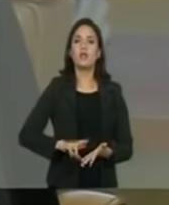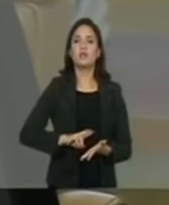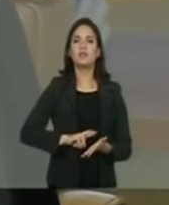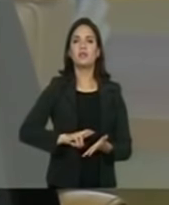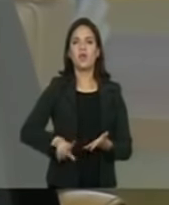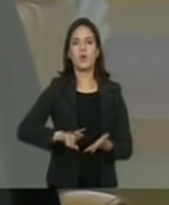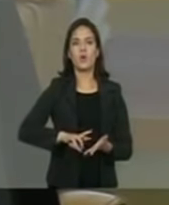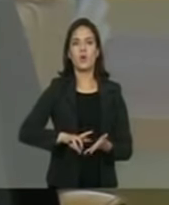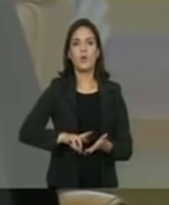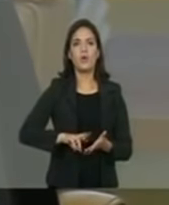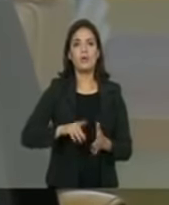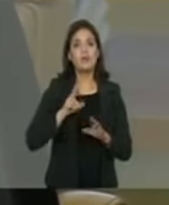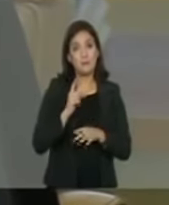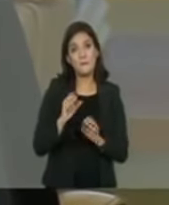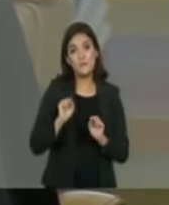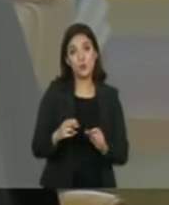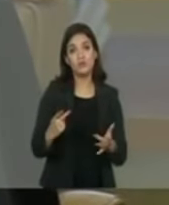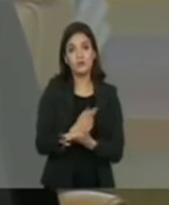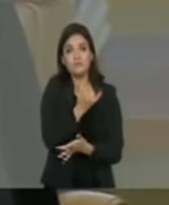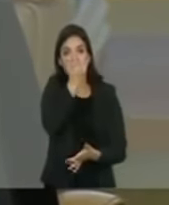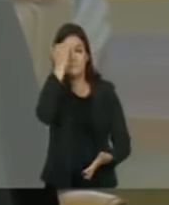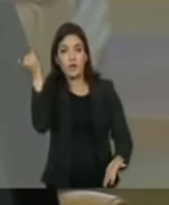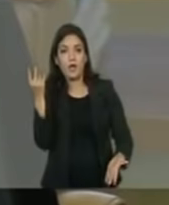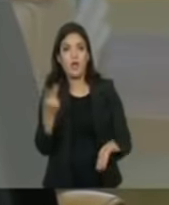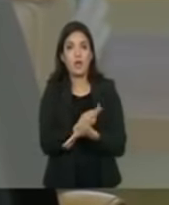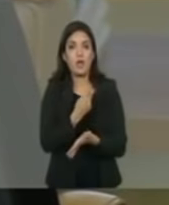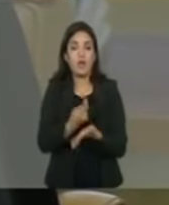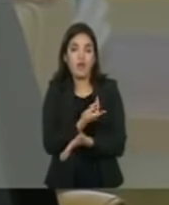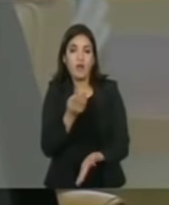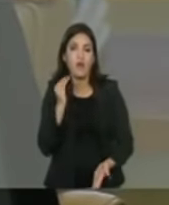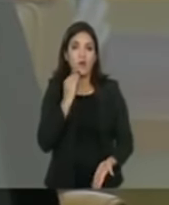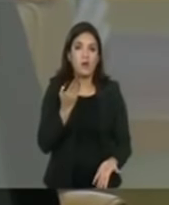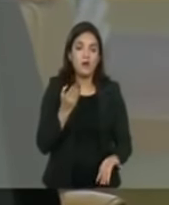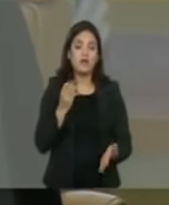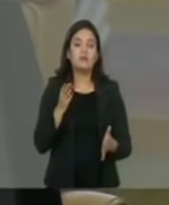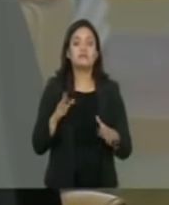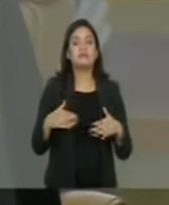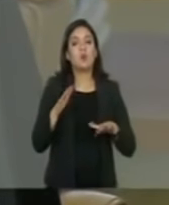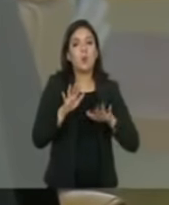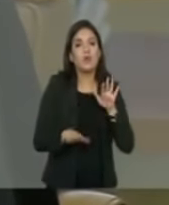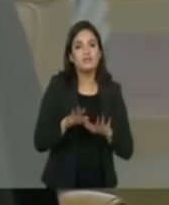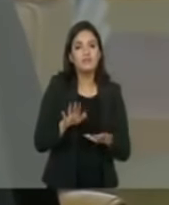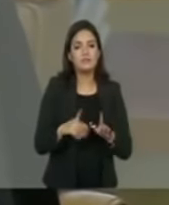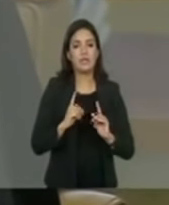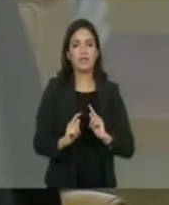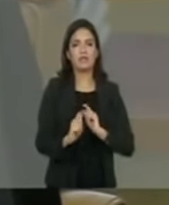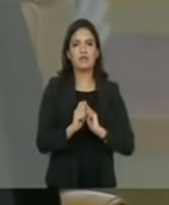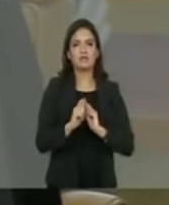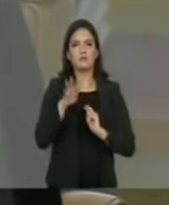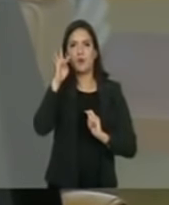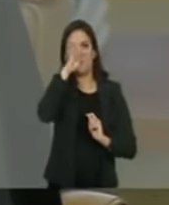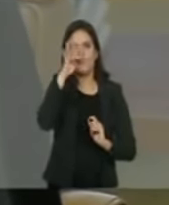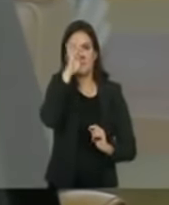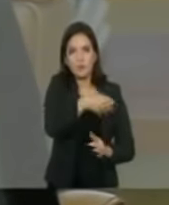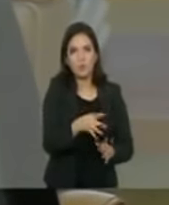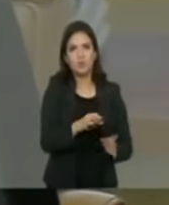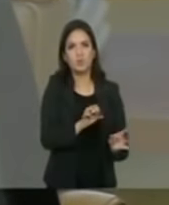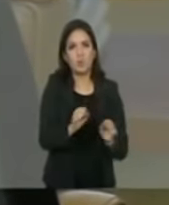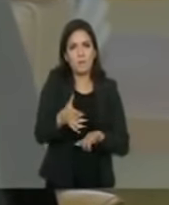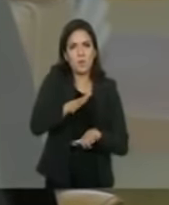e sucumbe não raras vezes a tentação do abuso de poder e da